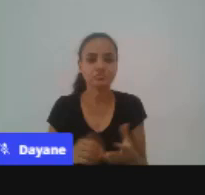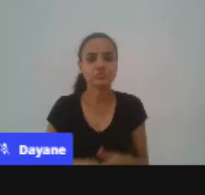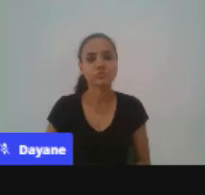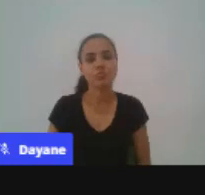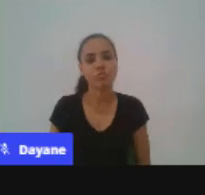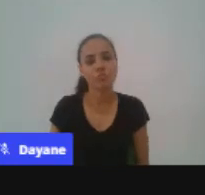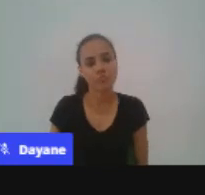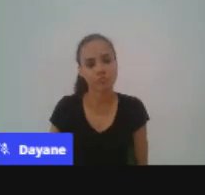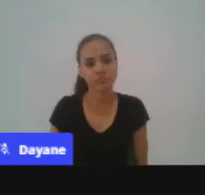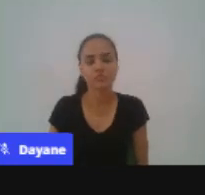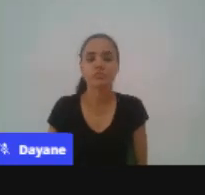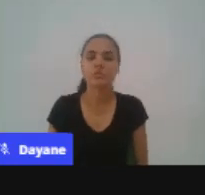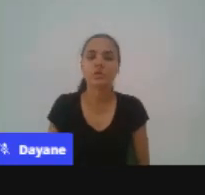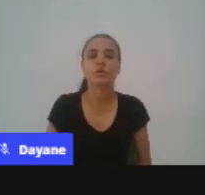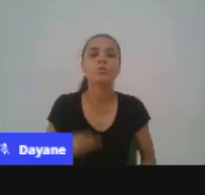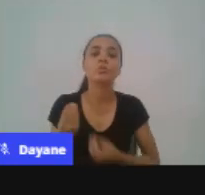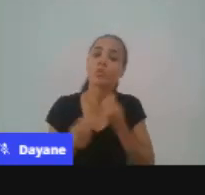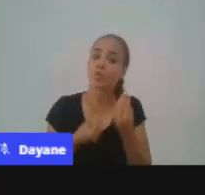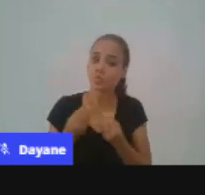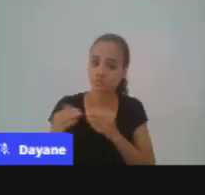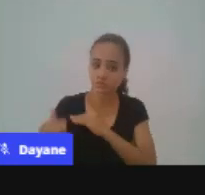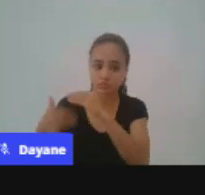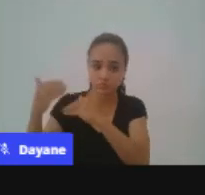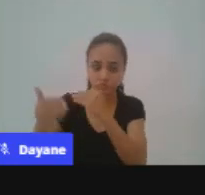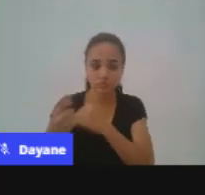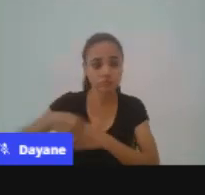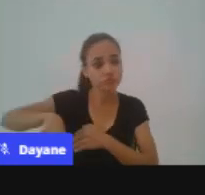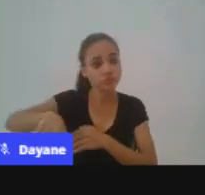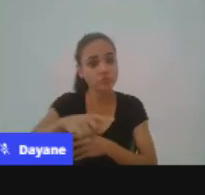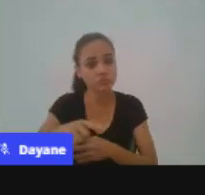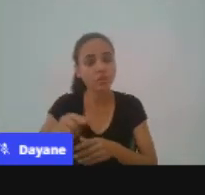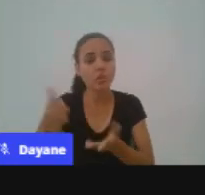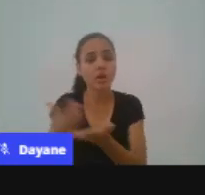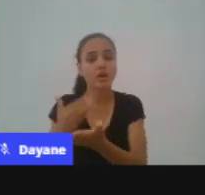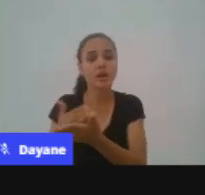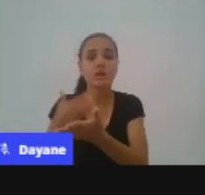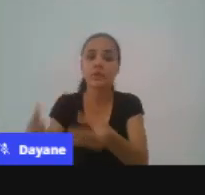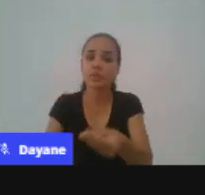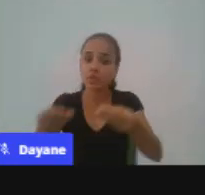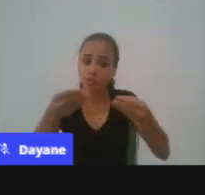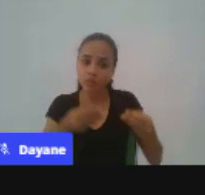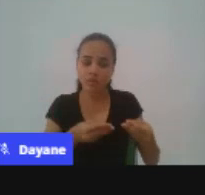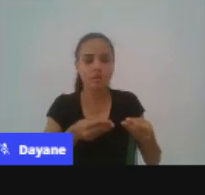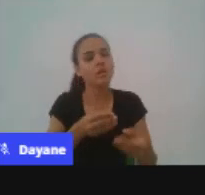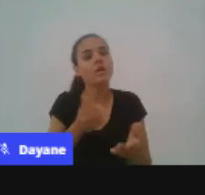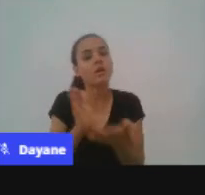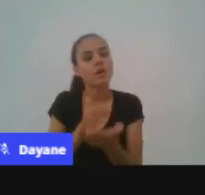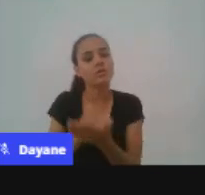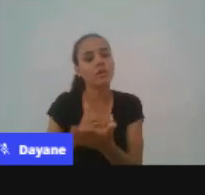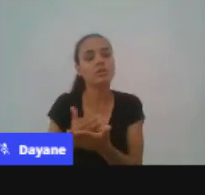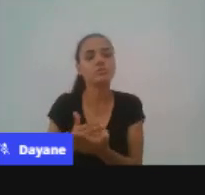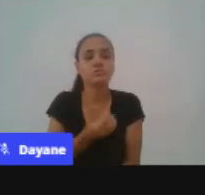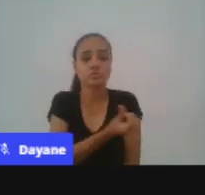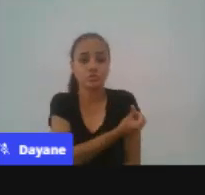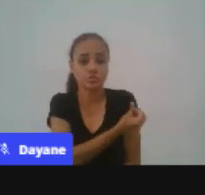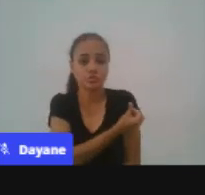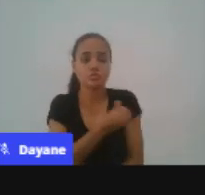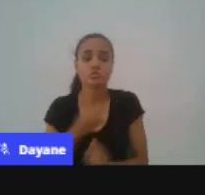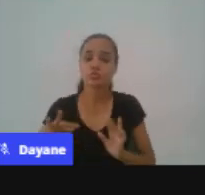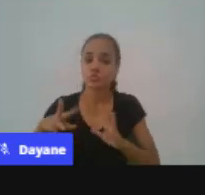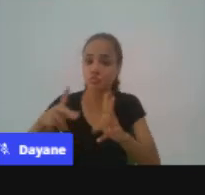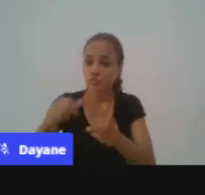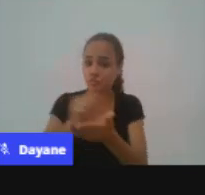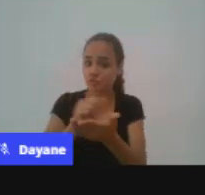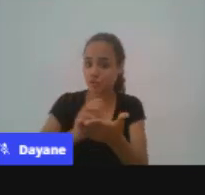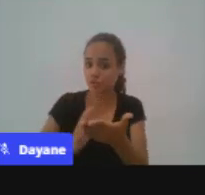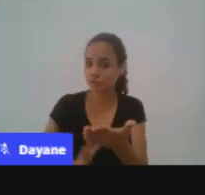desenvolvimento, então? Vocês vão receber o caderno já pronto, por ano escolar, né, o caderno do sexto ano, com todas as atividades diagnósticas